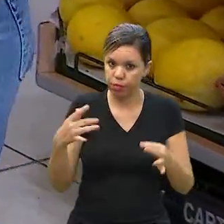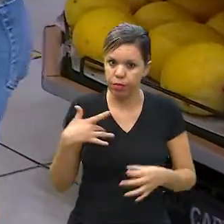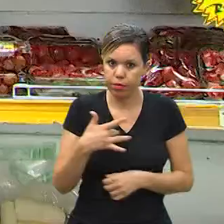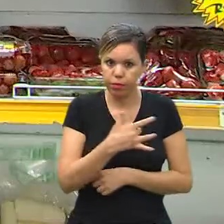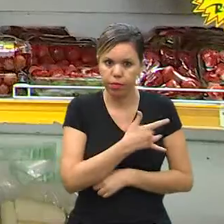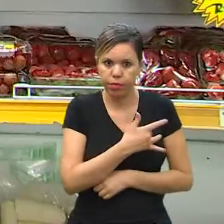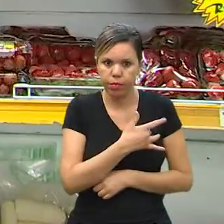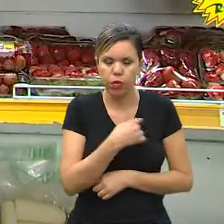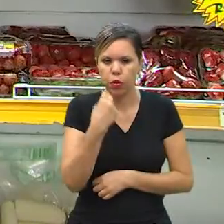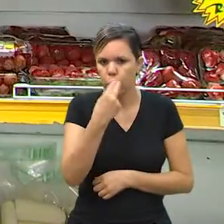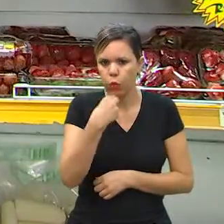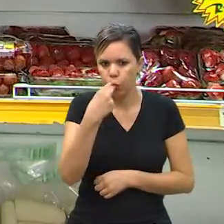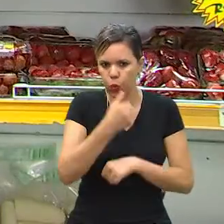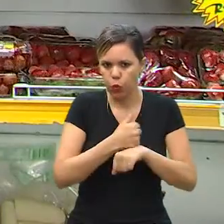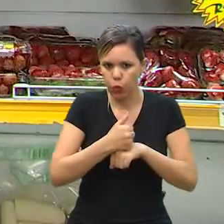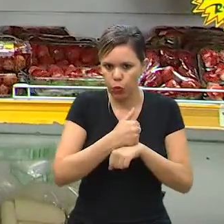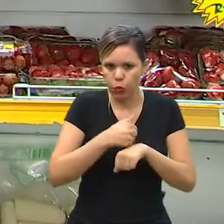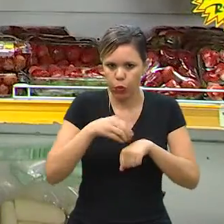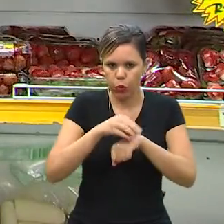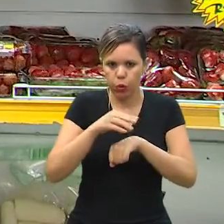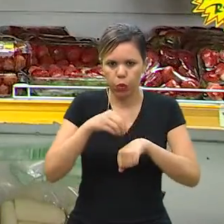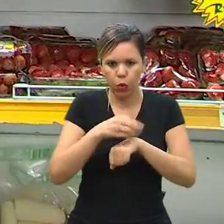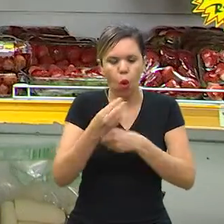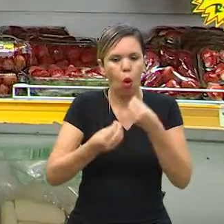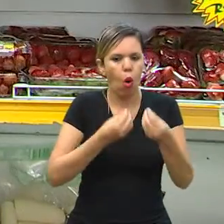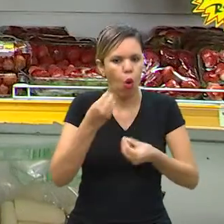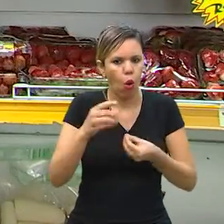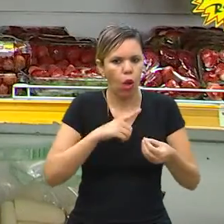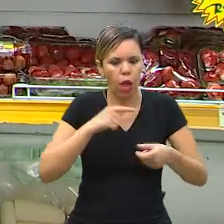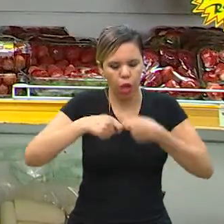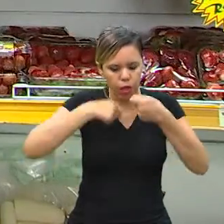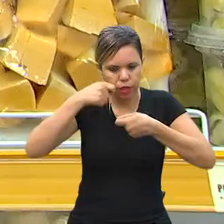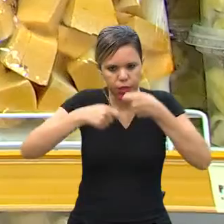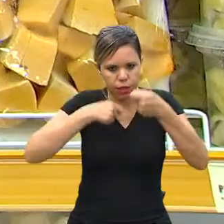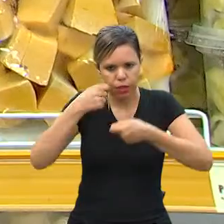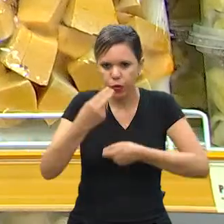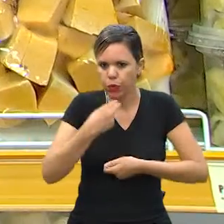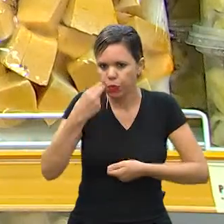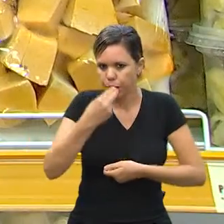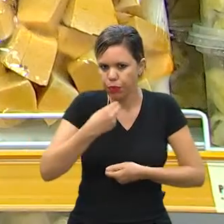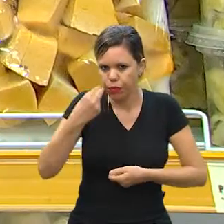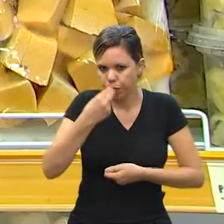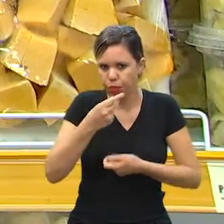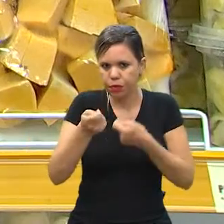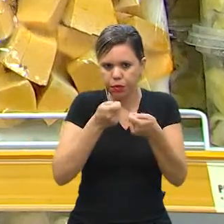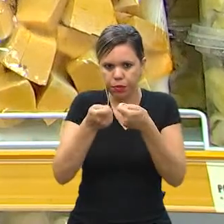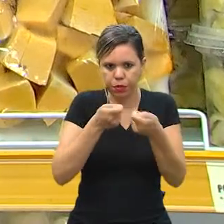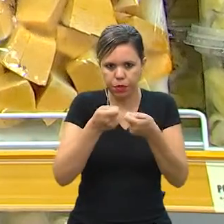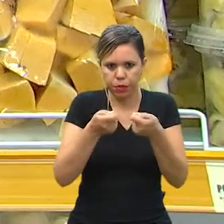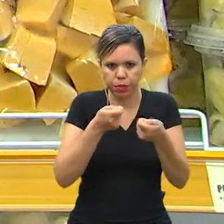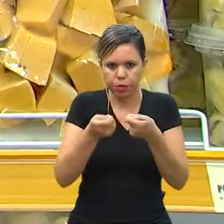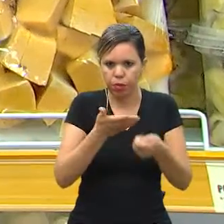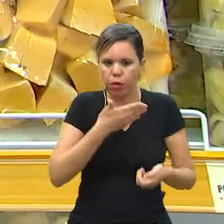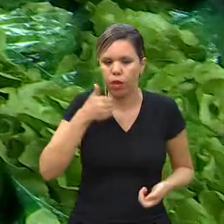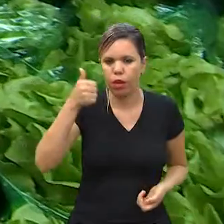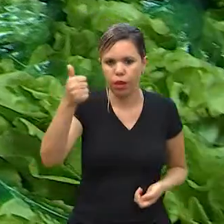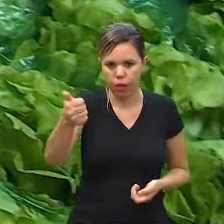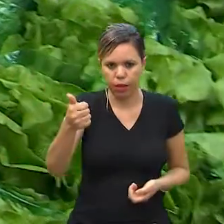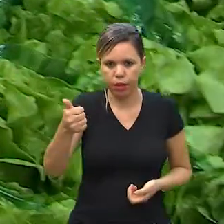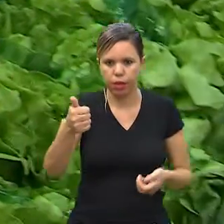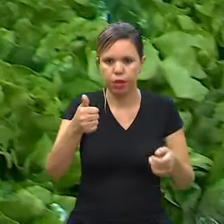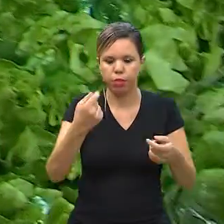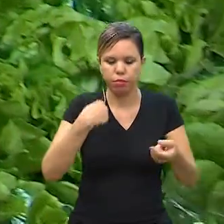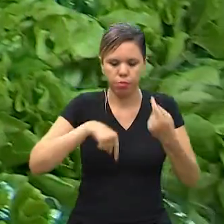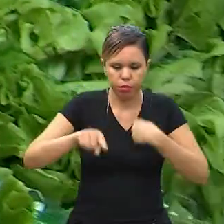com a saúde. Essa nutricionista dá dicas de como ter uma alimentação nutritiva e equilibrada para melhorar